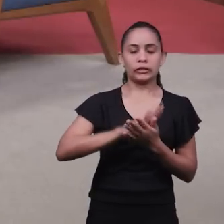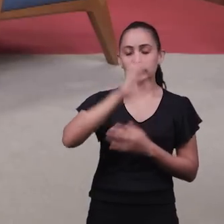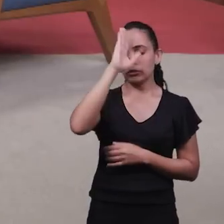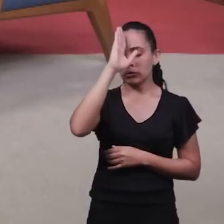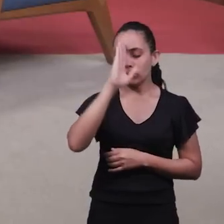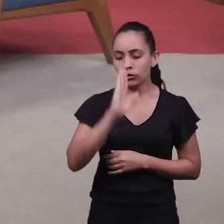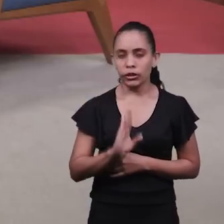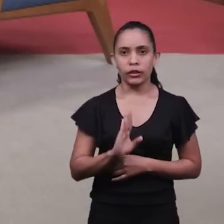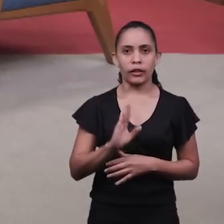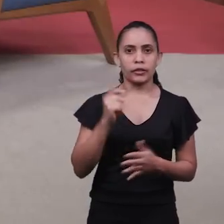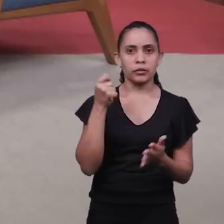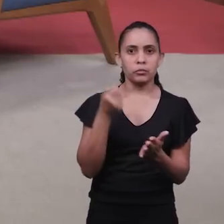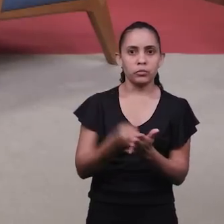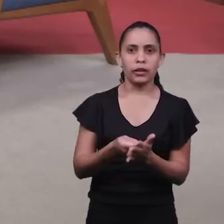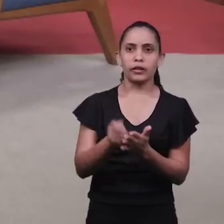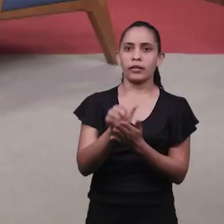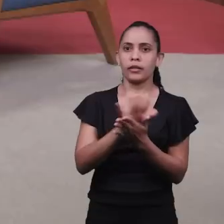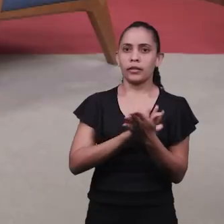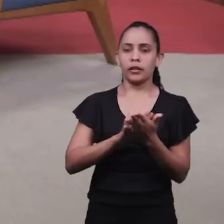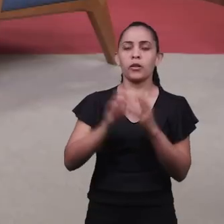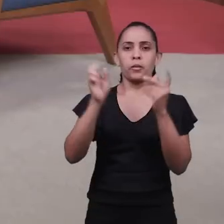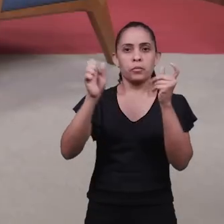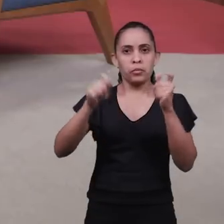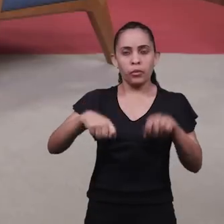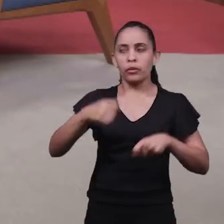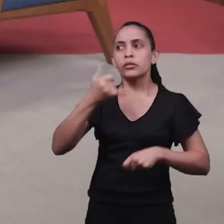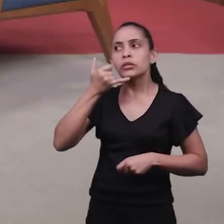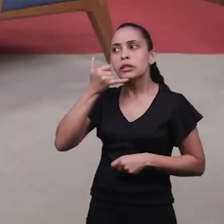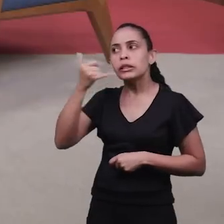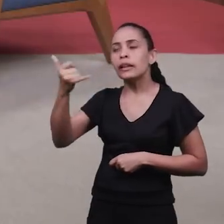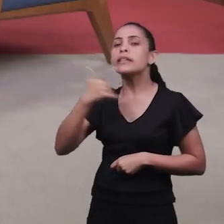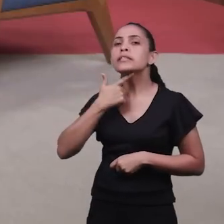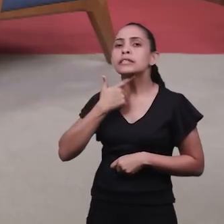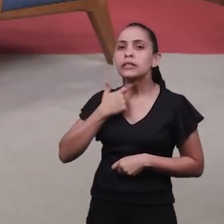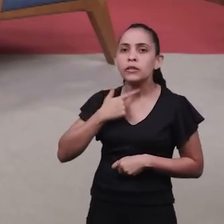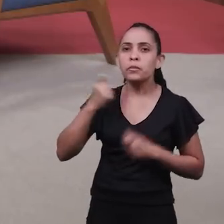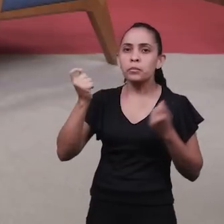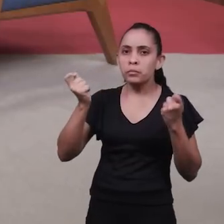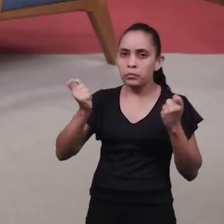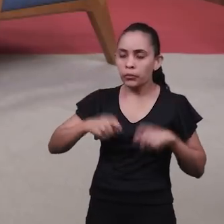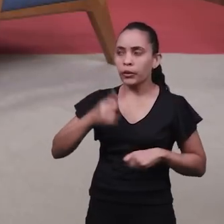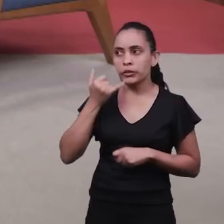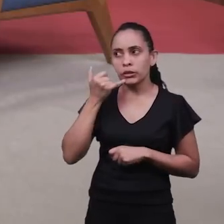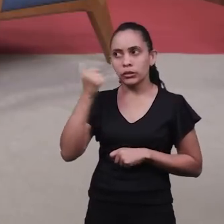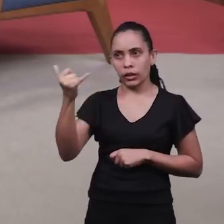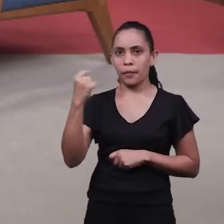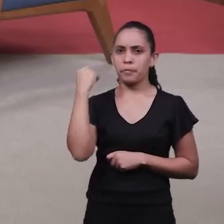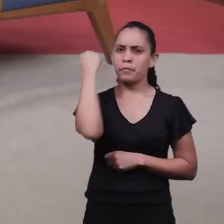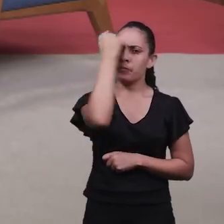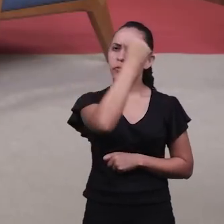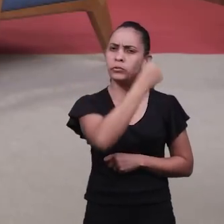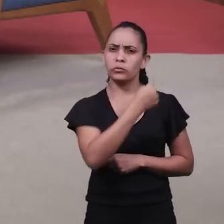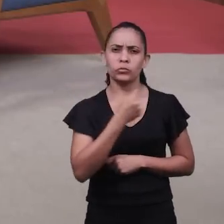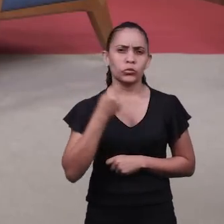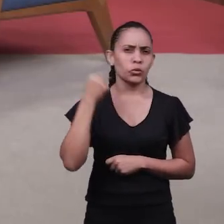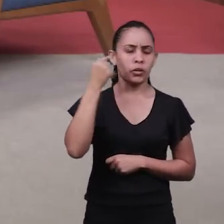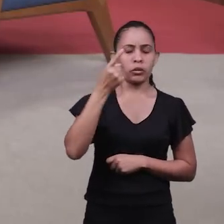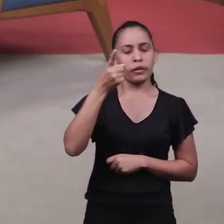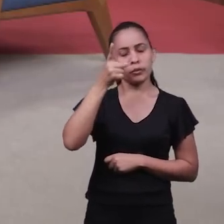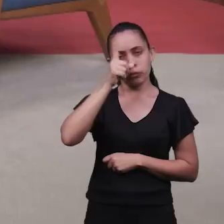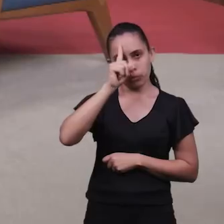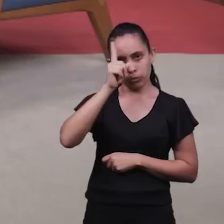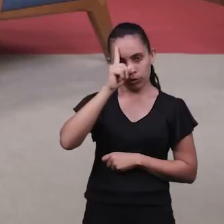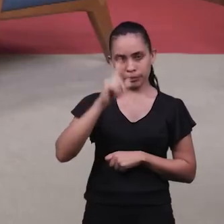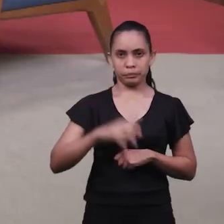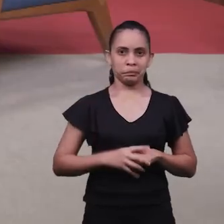tudo de graça mesmo. E você pode ligar sempre que desejar, esse serviço funciona 24 horas por dia, todos os